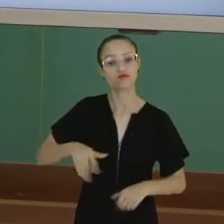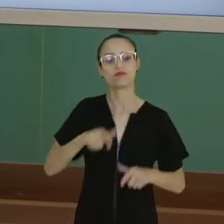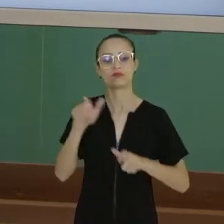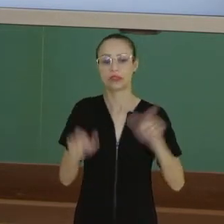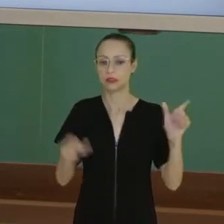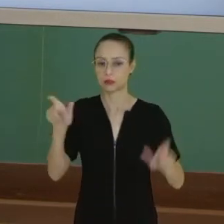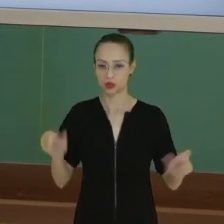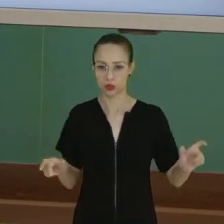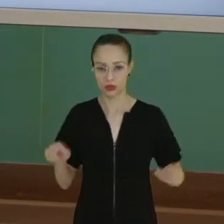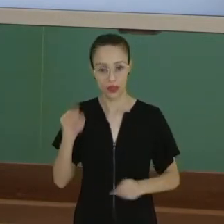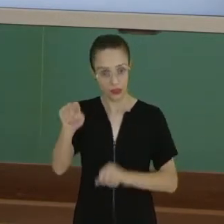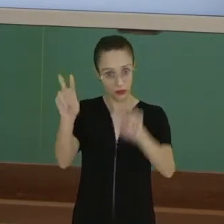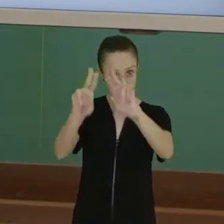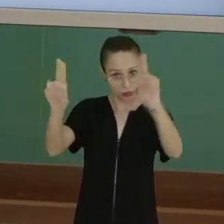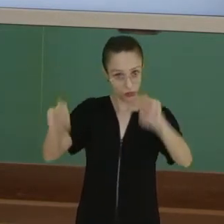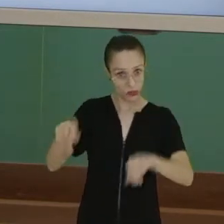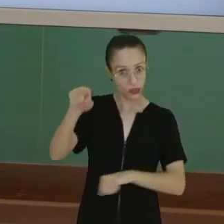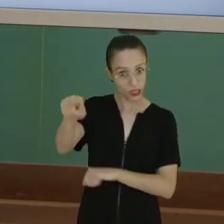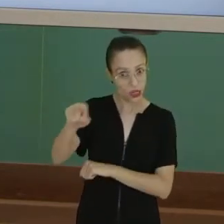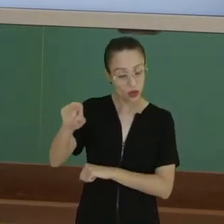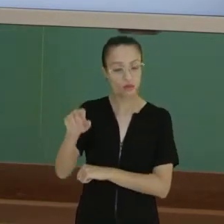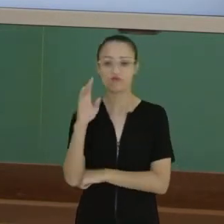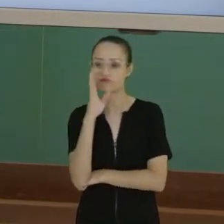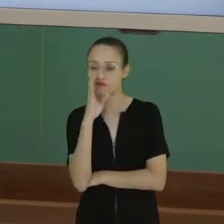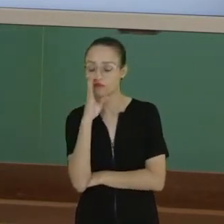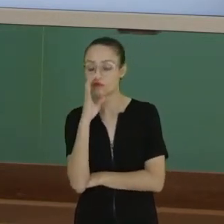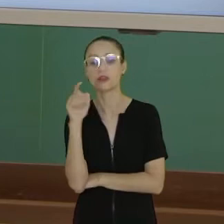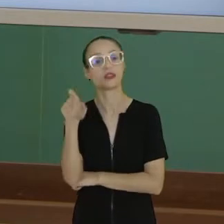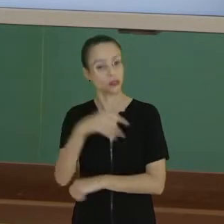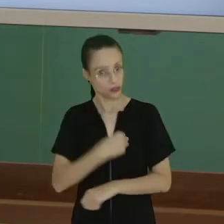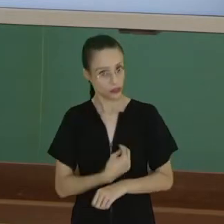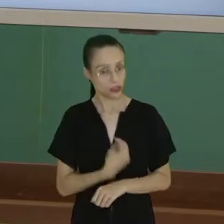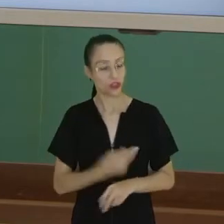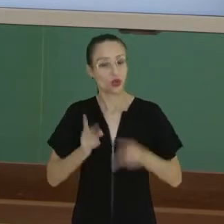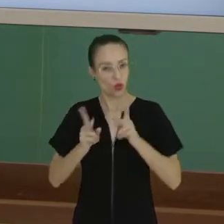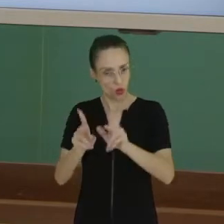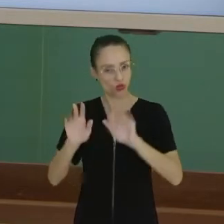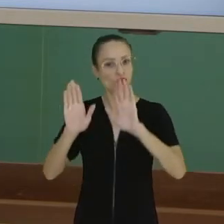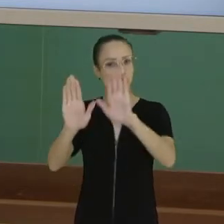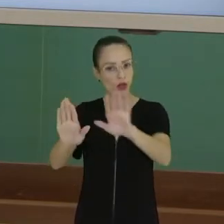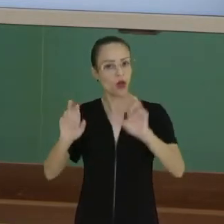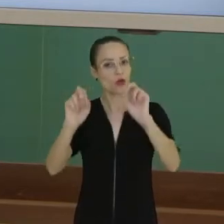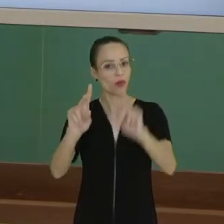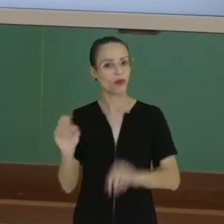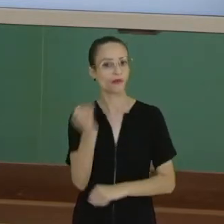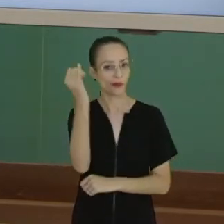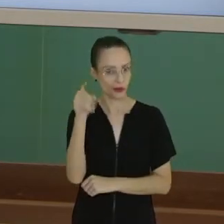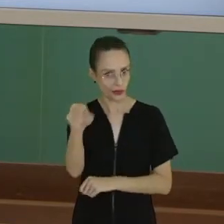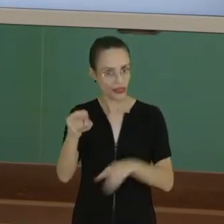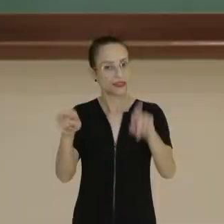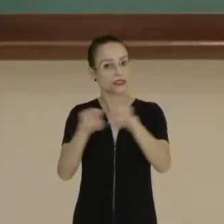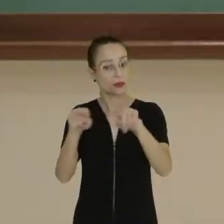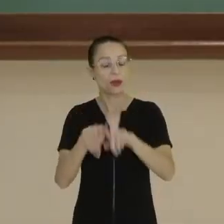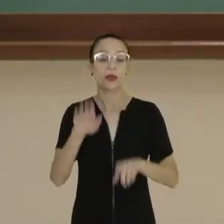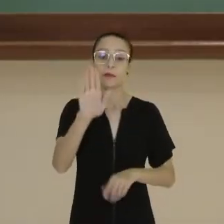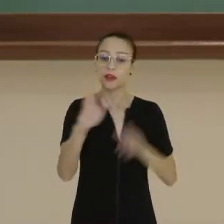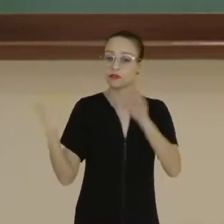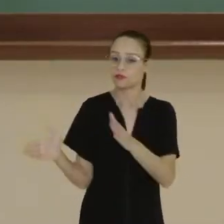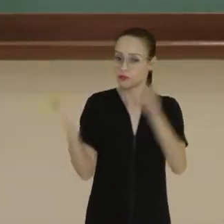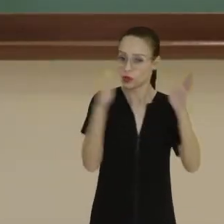apenas no museu, né, está ali no museu para você observar, ela existe e vai continuar existindo e é super importante também.